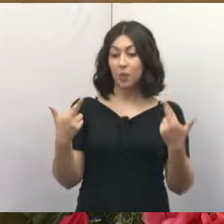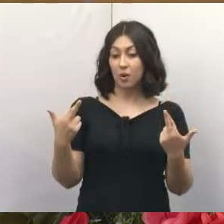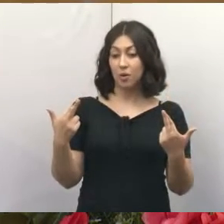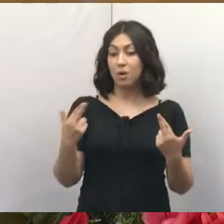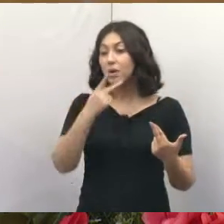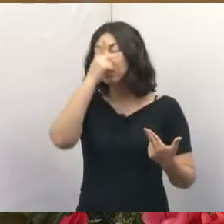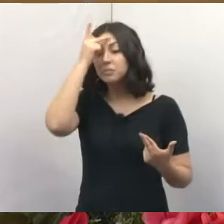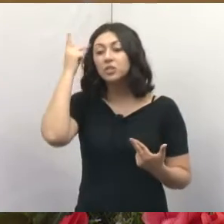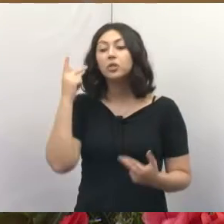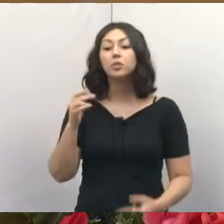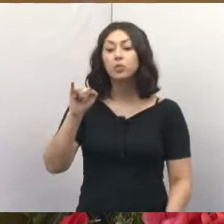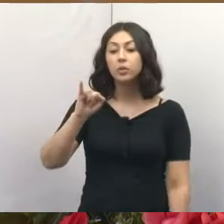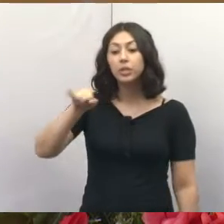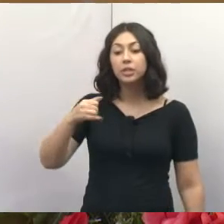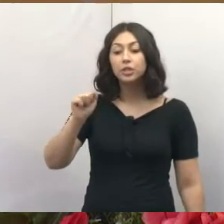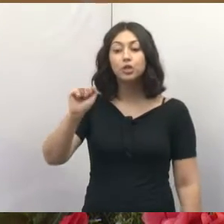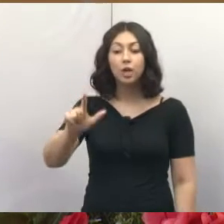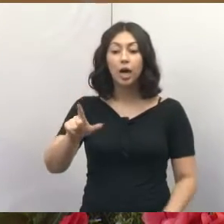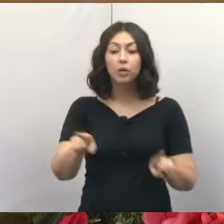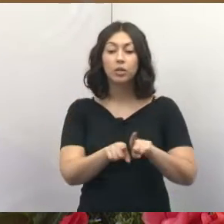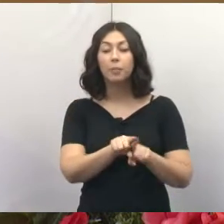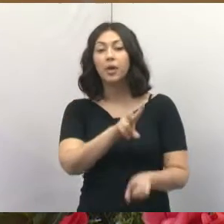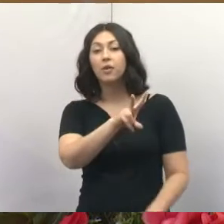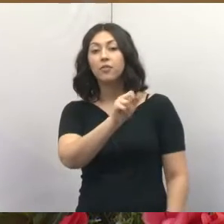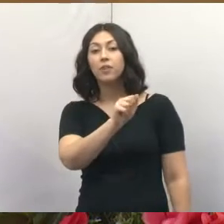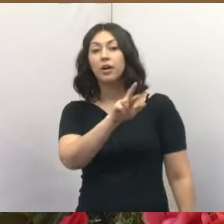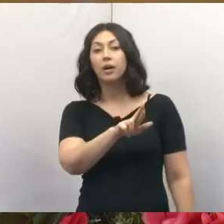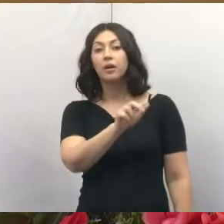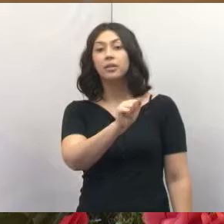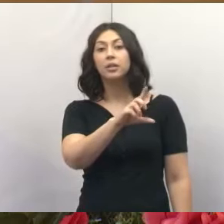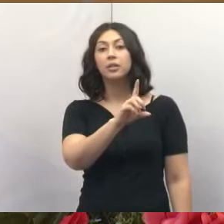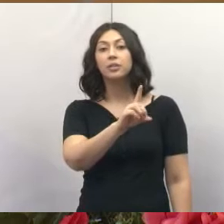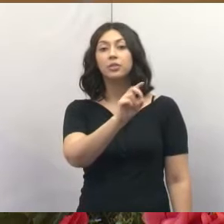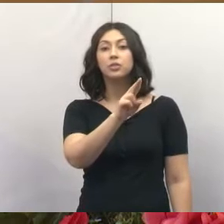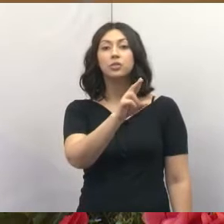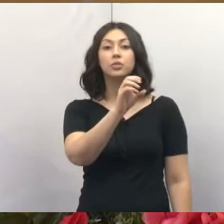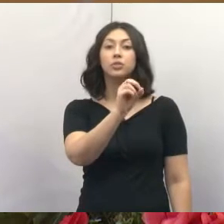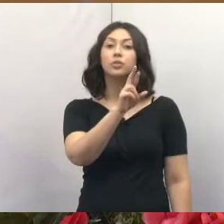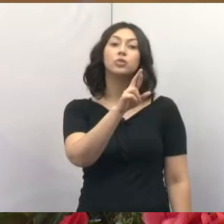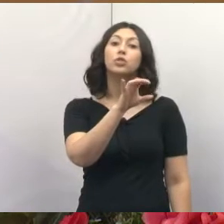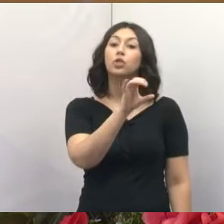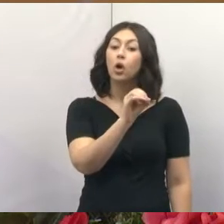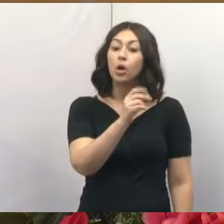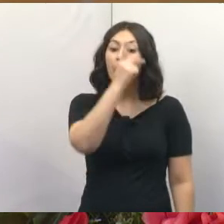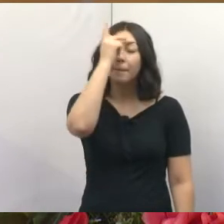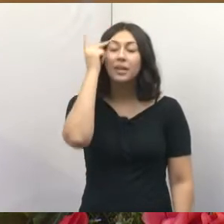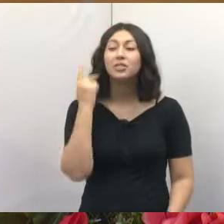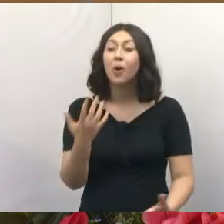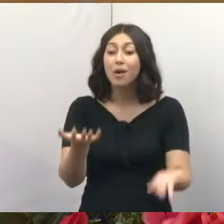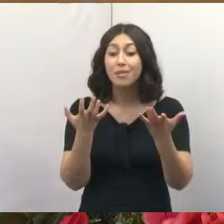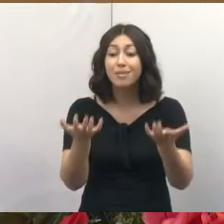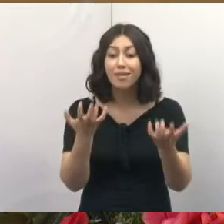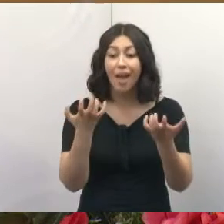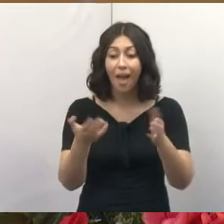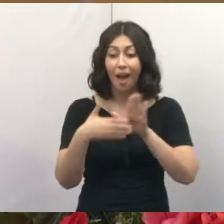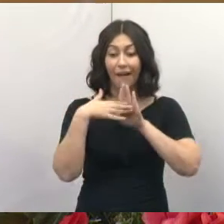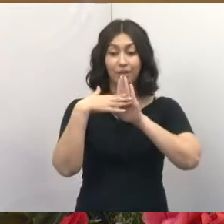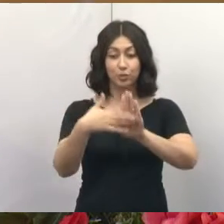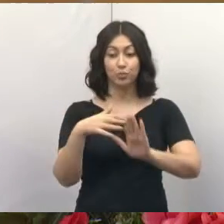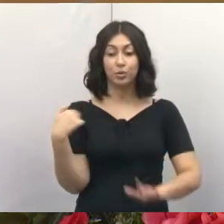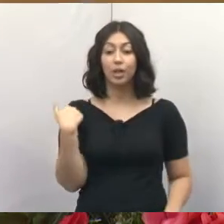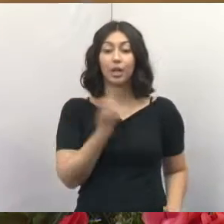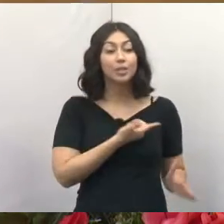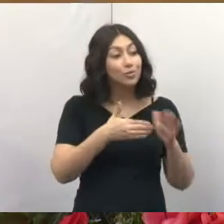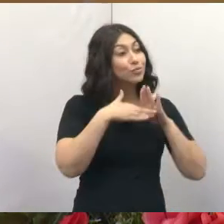o pessoal do Veranejal, lá o pessoal do Varadouro, aonde caiu a ponte, não tem onde passar, está conclamando por nós, para que a gente